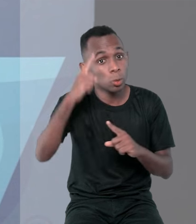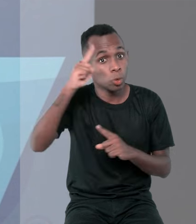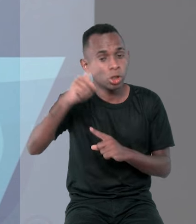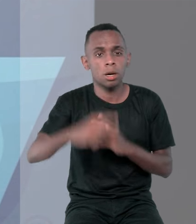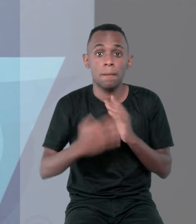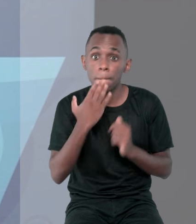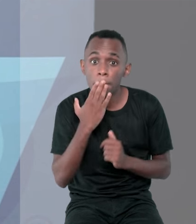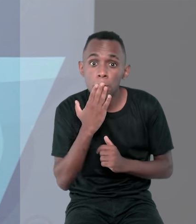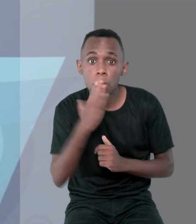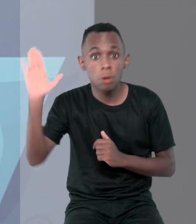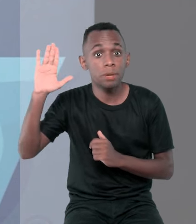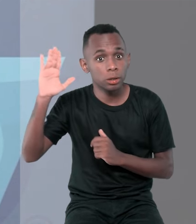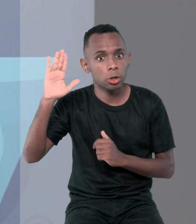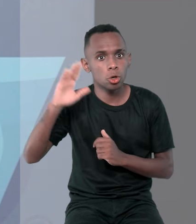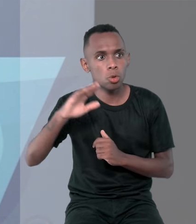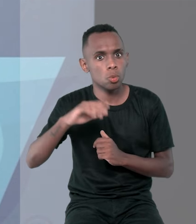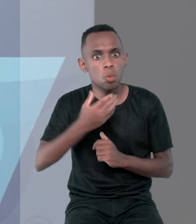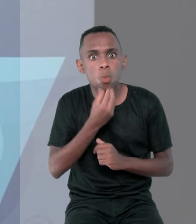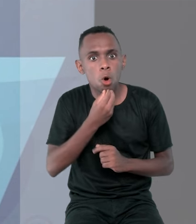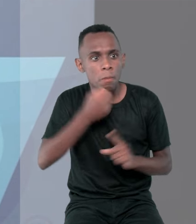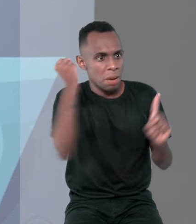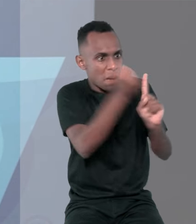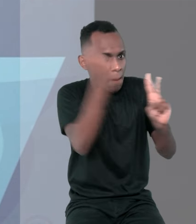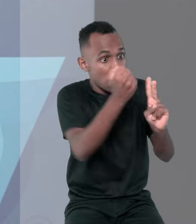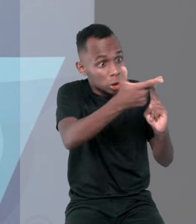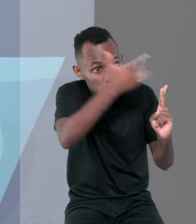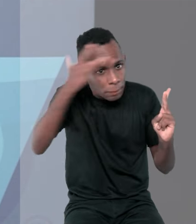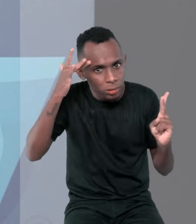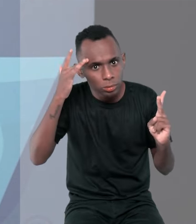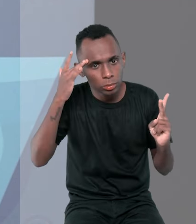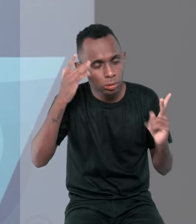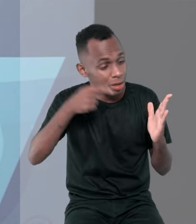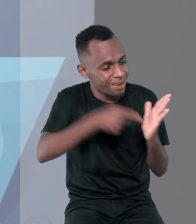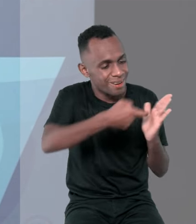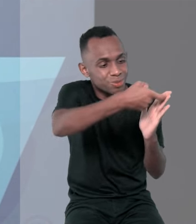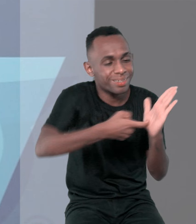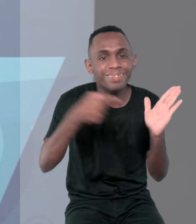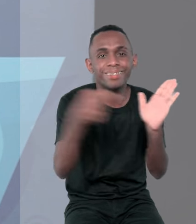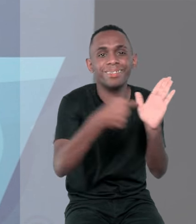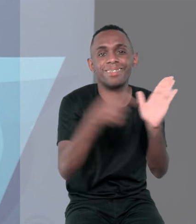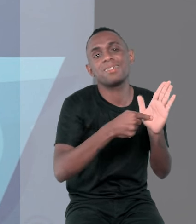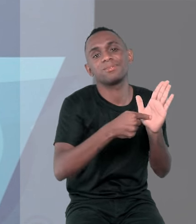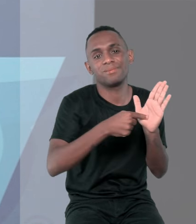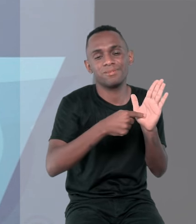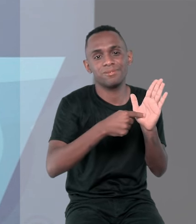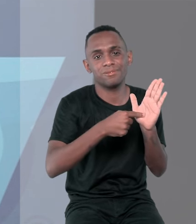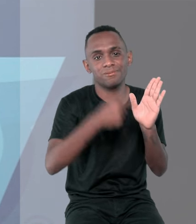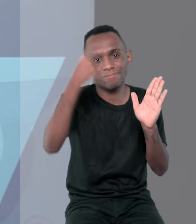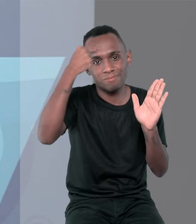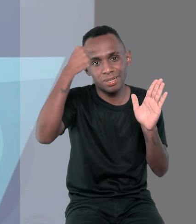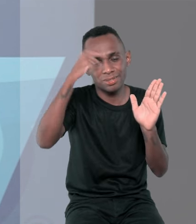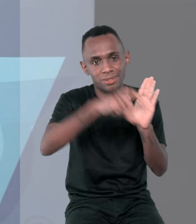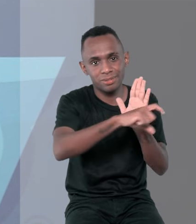você prometera trazer um assassino de duas pessoas, era em Raskolnikov que você estava pensando. Então